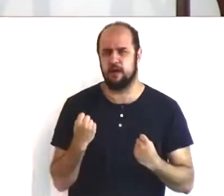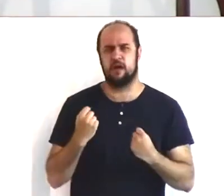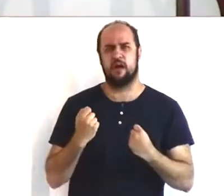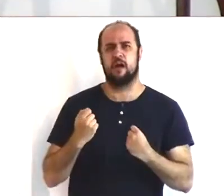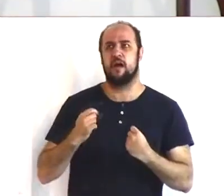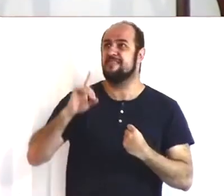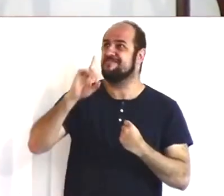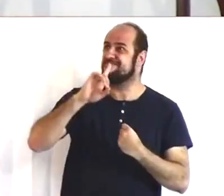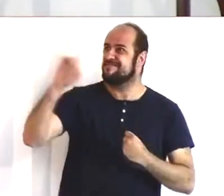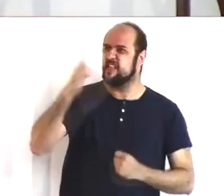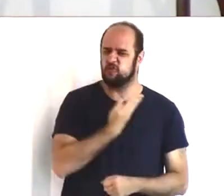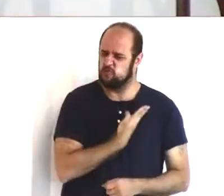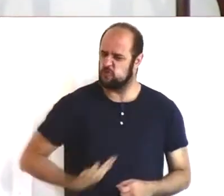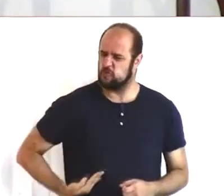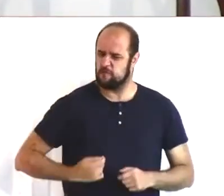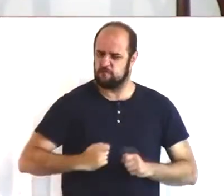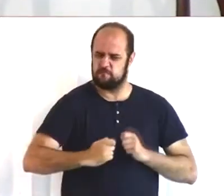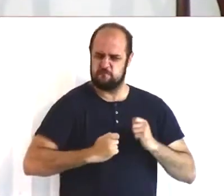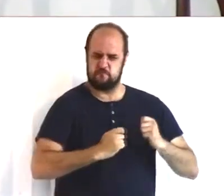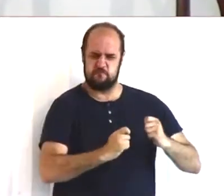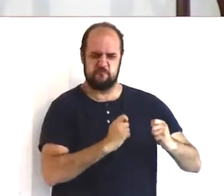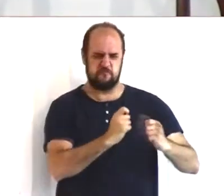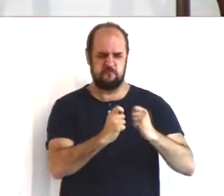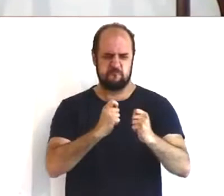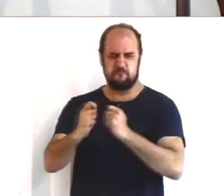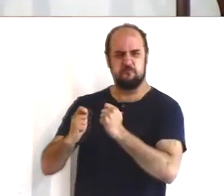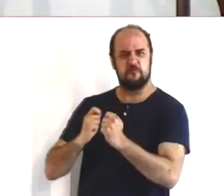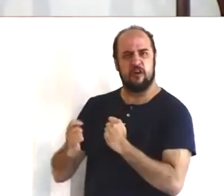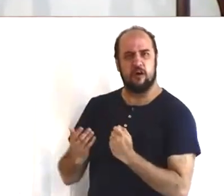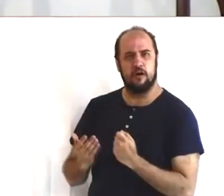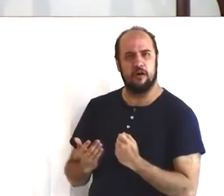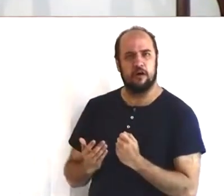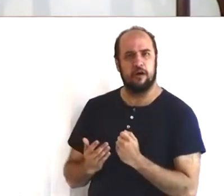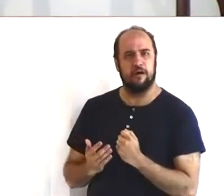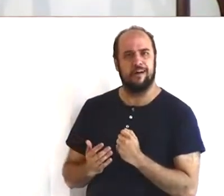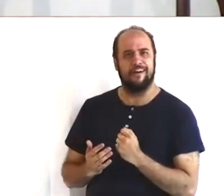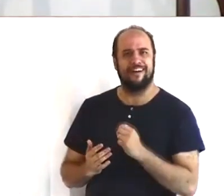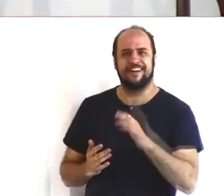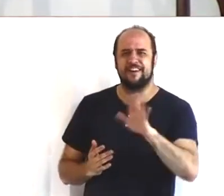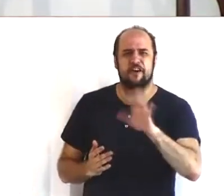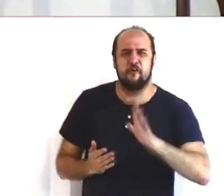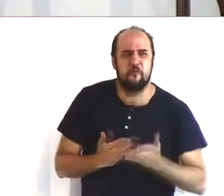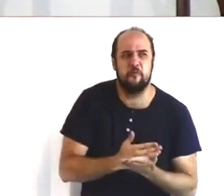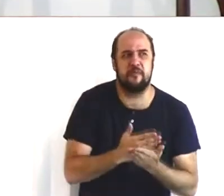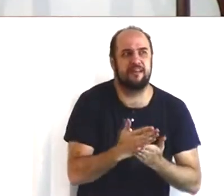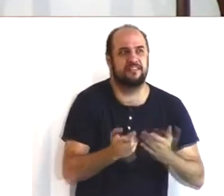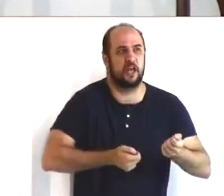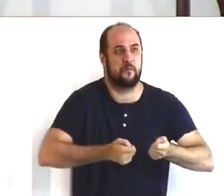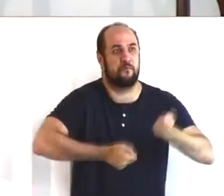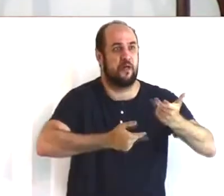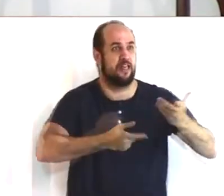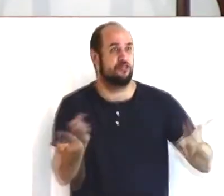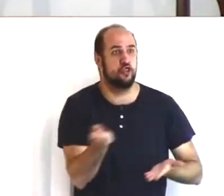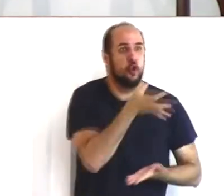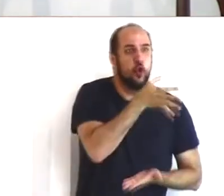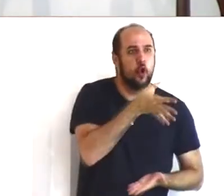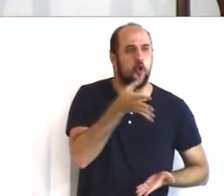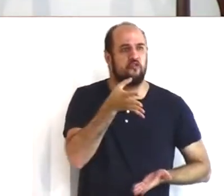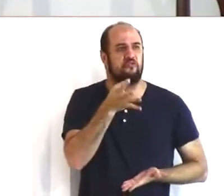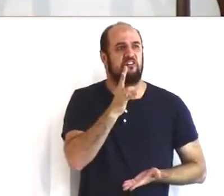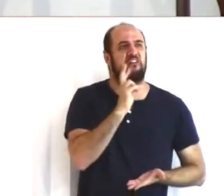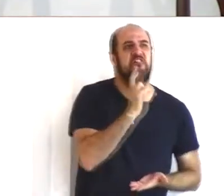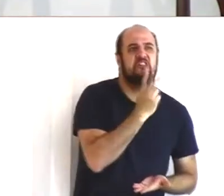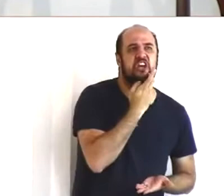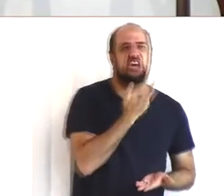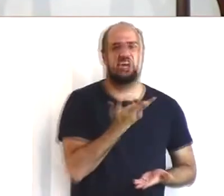de Deus. Então me permita dizer, não comecemos um ano novo enganados, não comecemos um ano